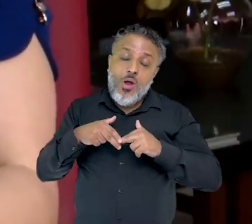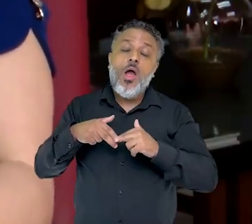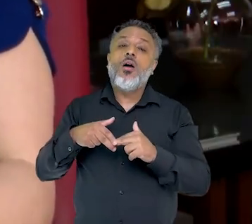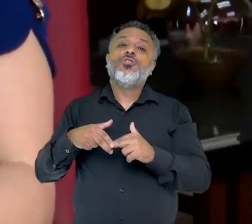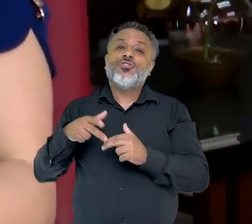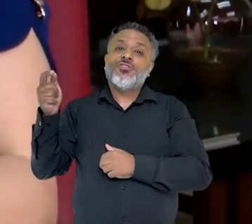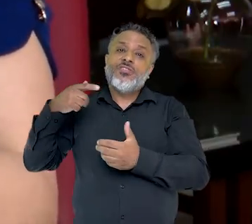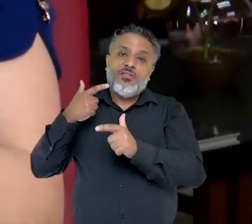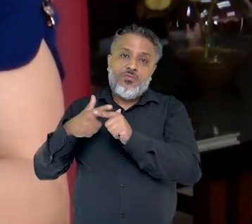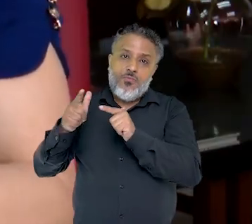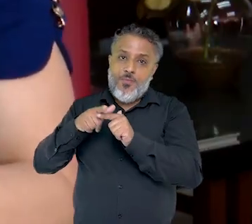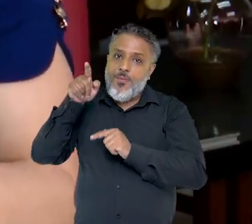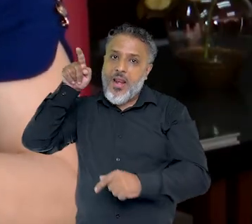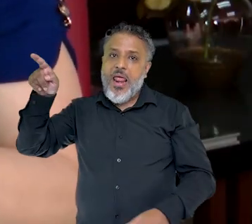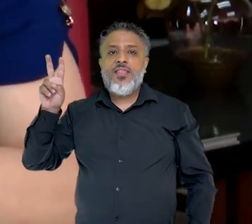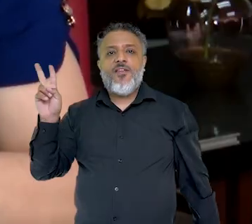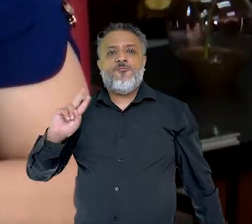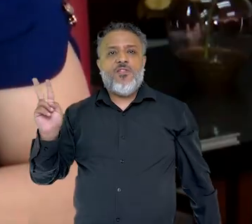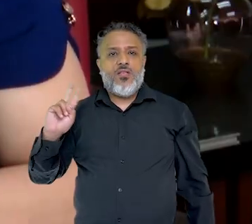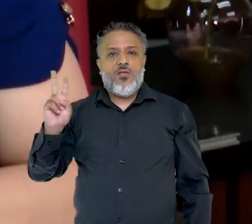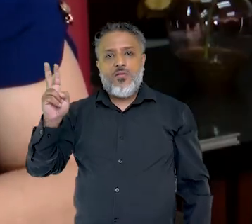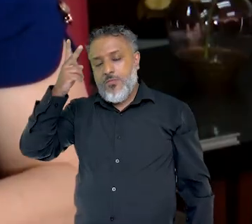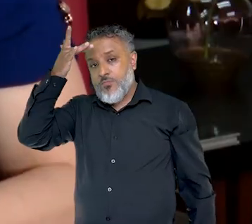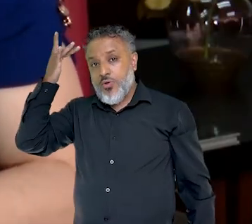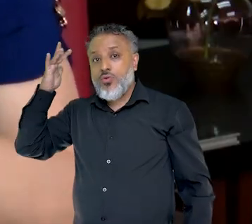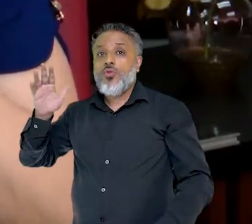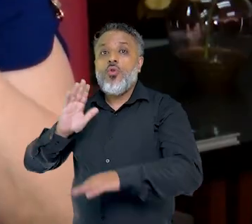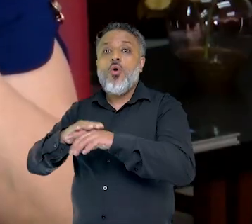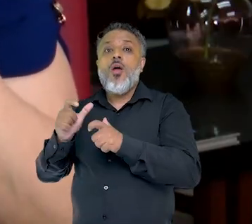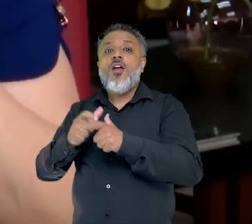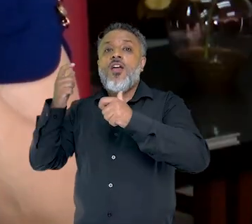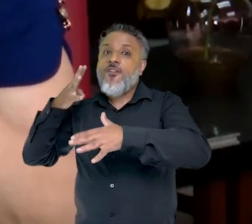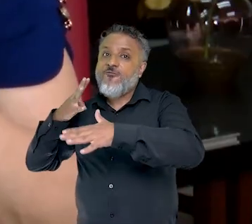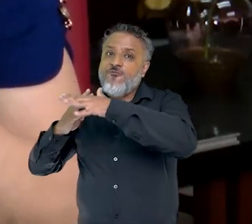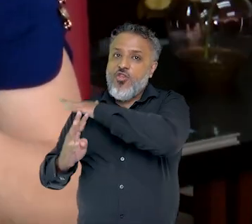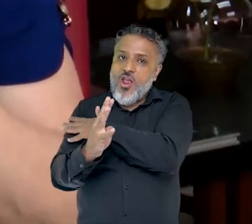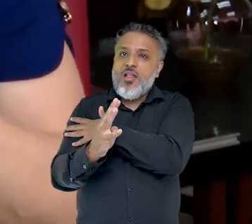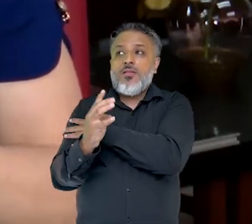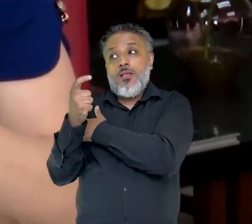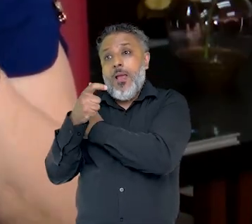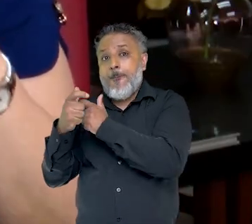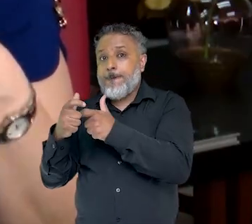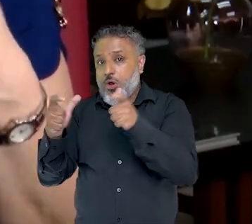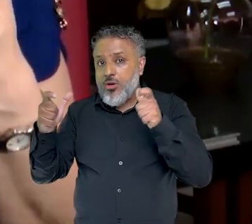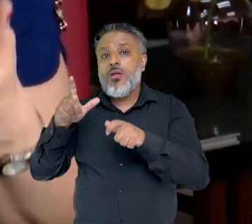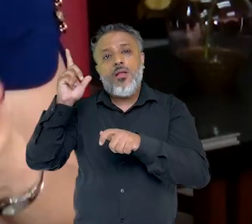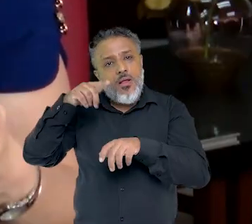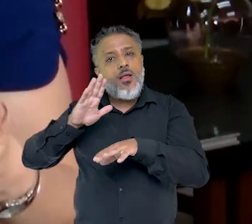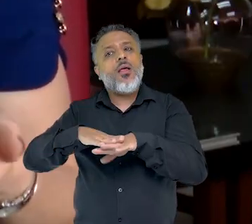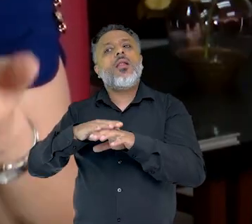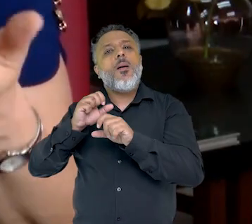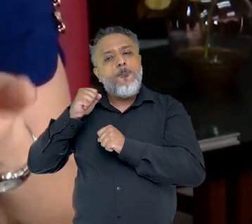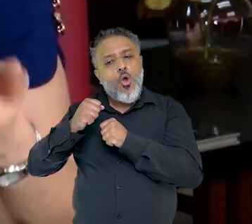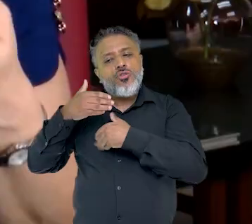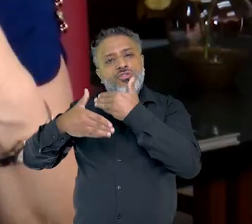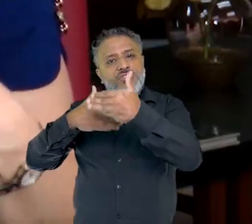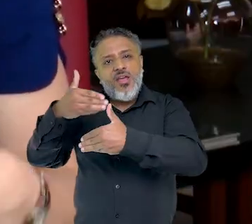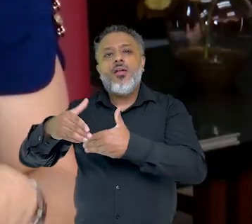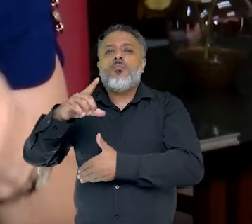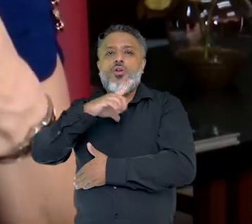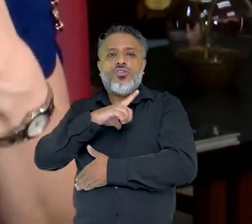na Venezuela. Mas são pessoas refugiadas, a sua maioria. Elas também podem ser regularizadas, podem